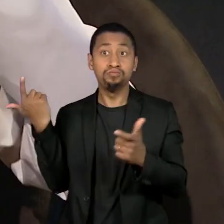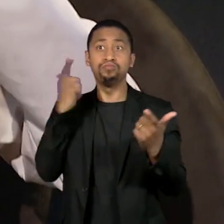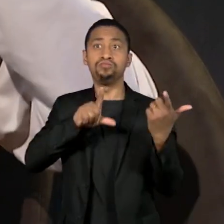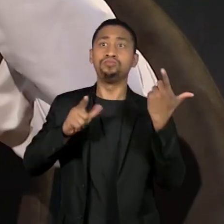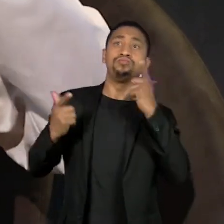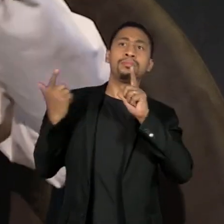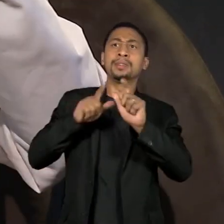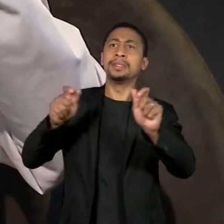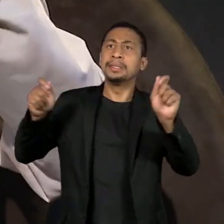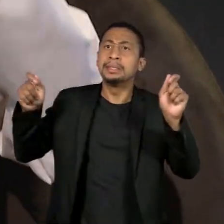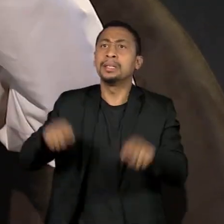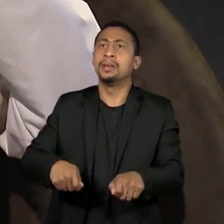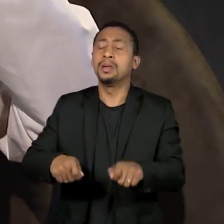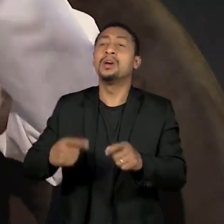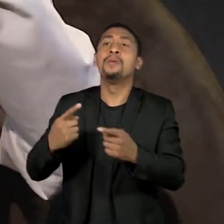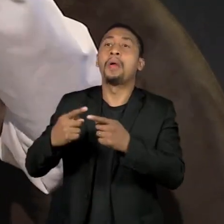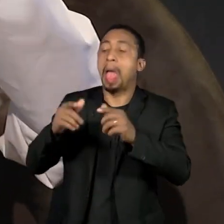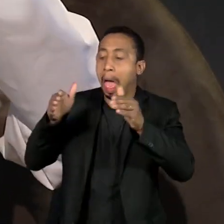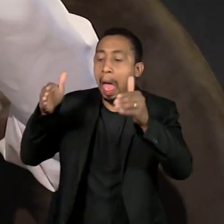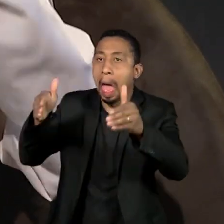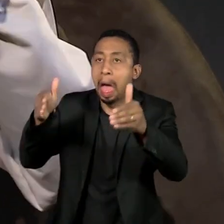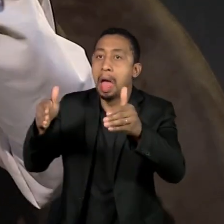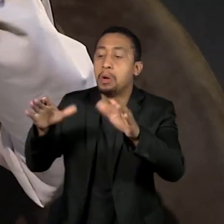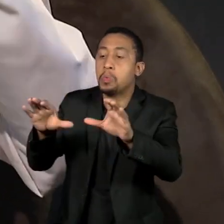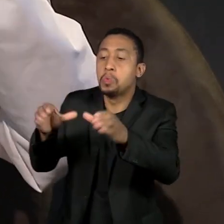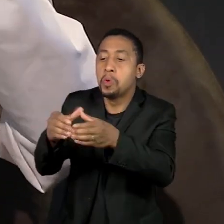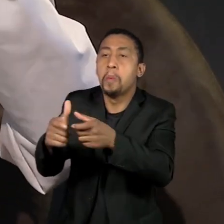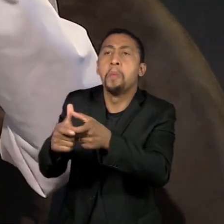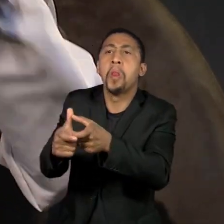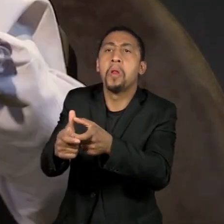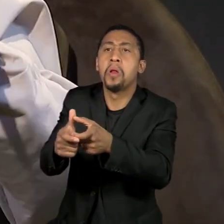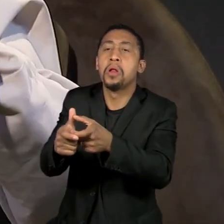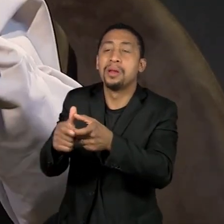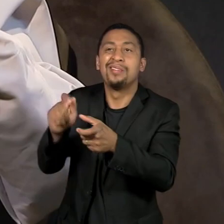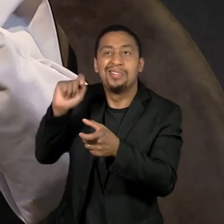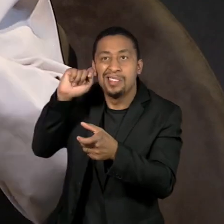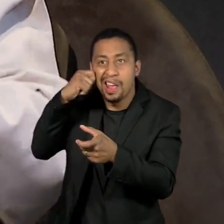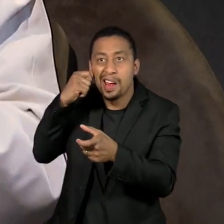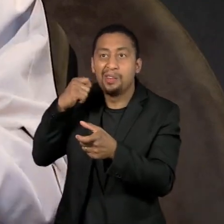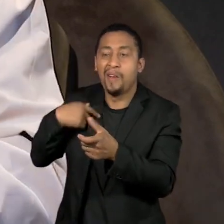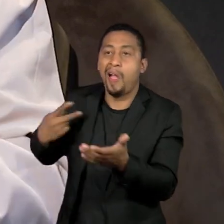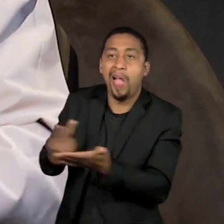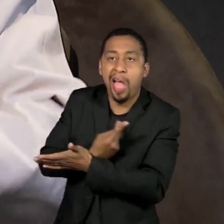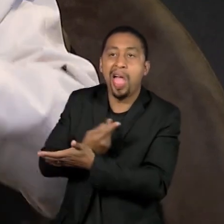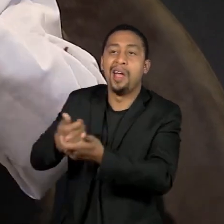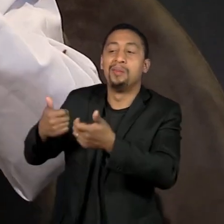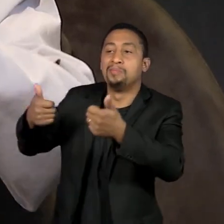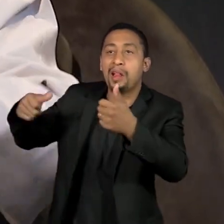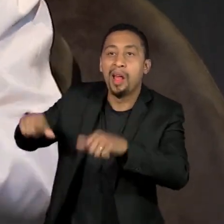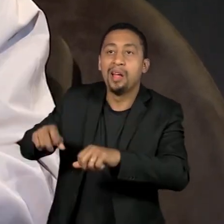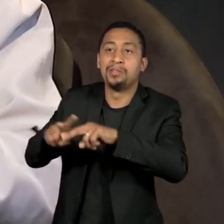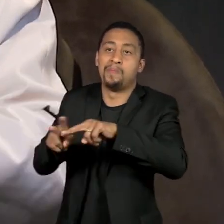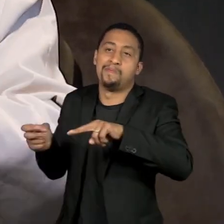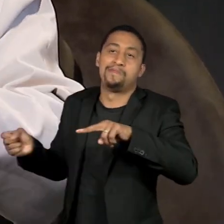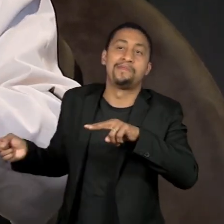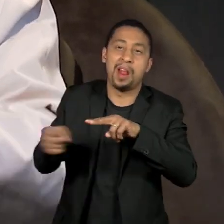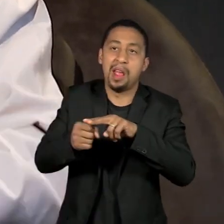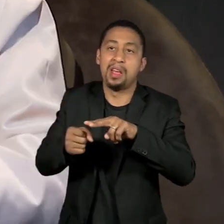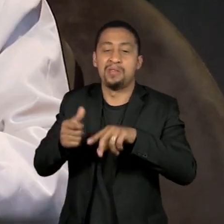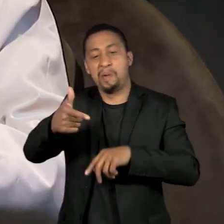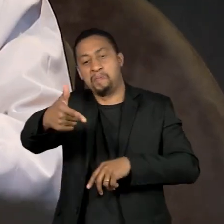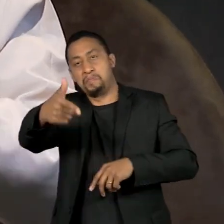que ficar fixos naqueles negros que só dão errado, que são presos no final, que são mortos,